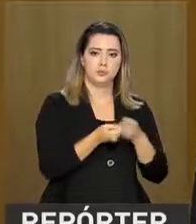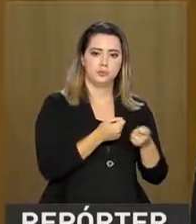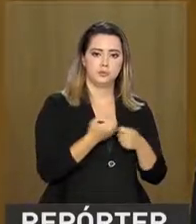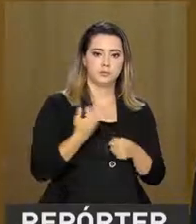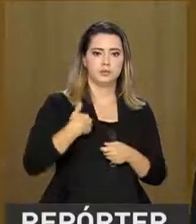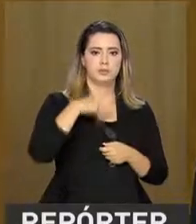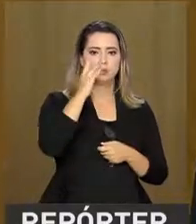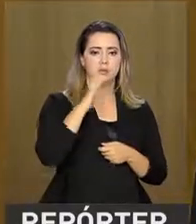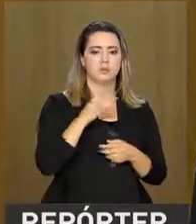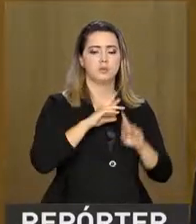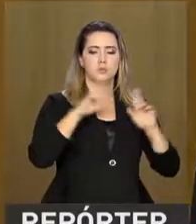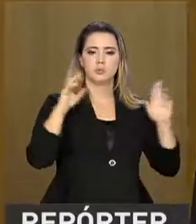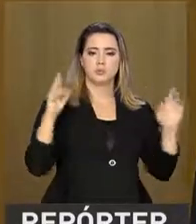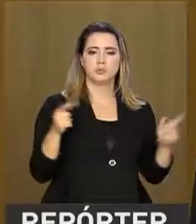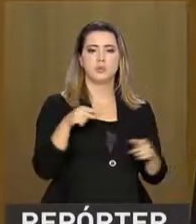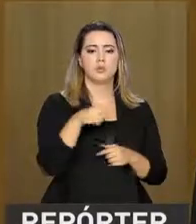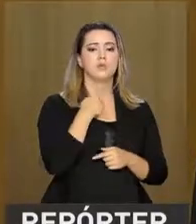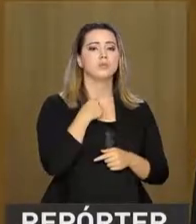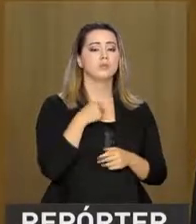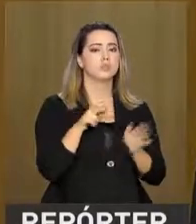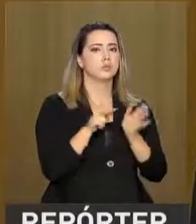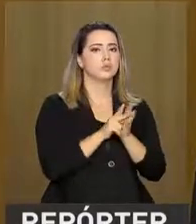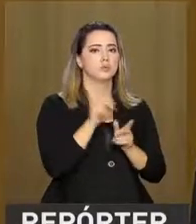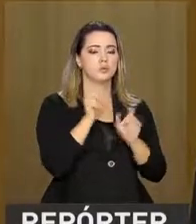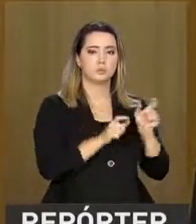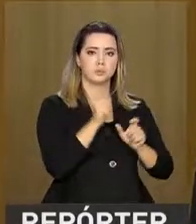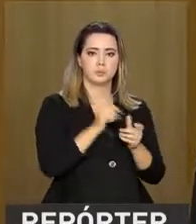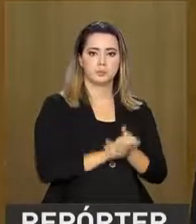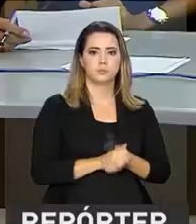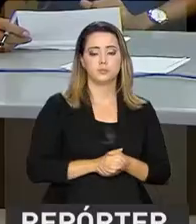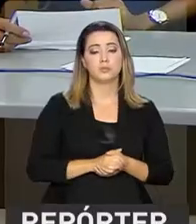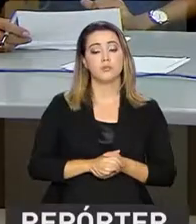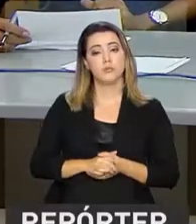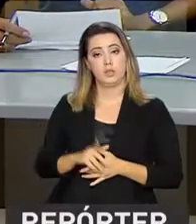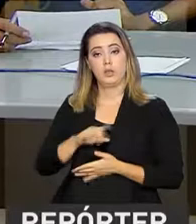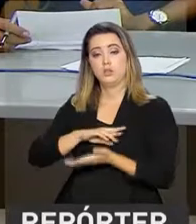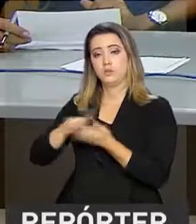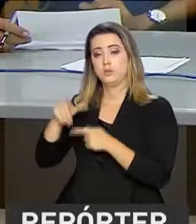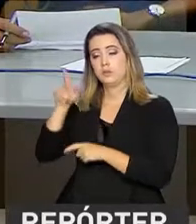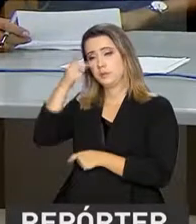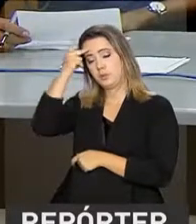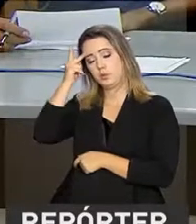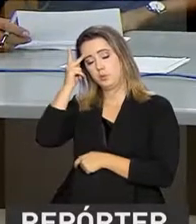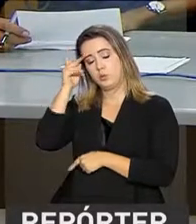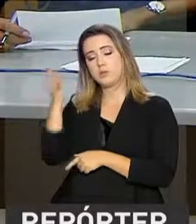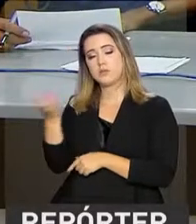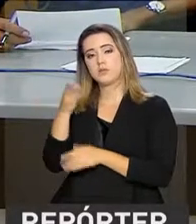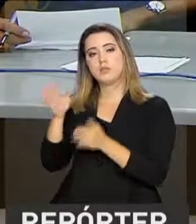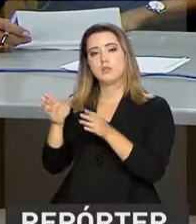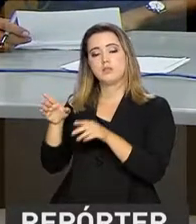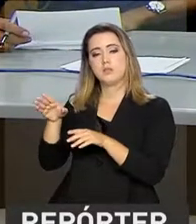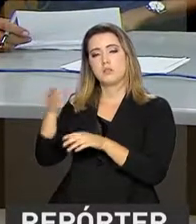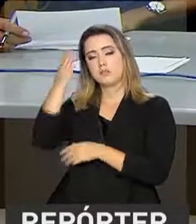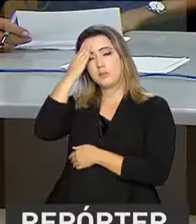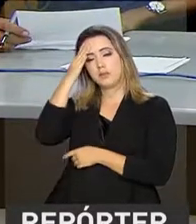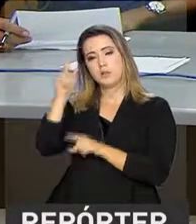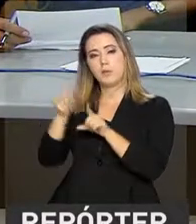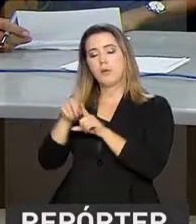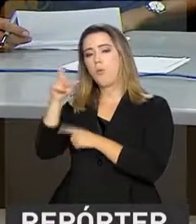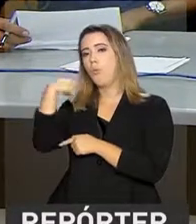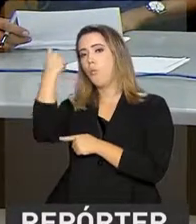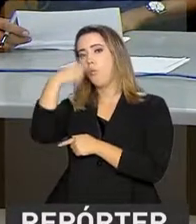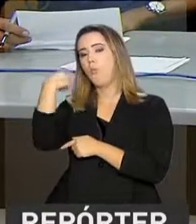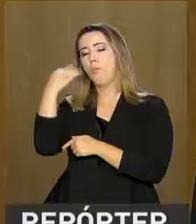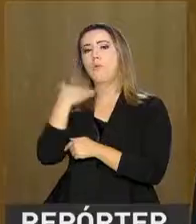mais flexibilidade para atender à vontade do trabalhador brasileiro. Marta, e muitos ouvintes também querem saber sobre o banco de horas. Como é que vai